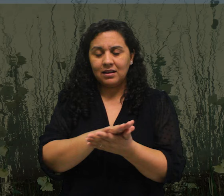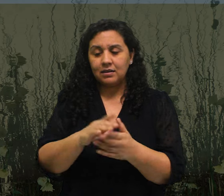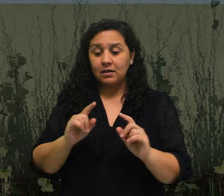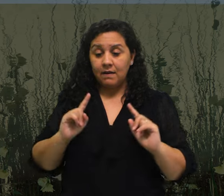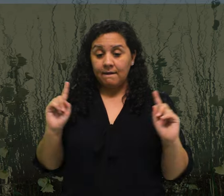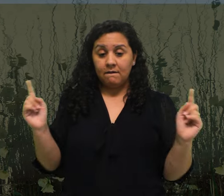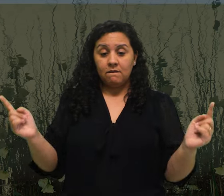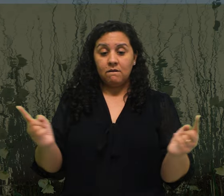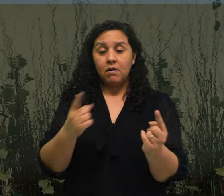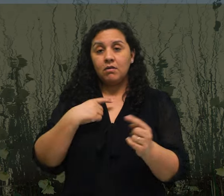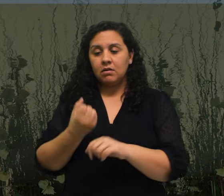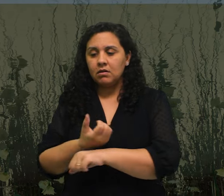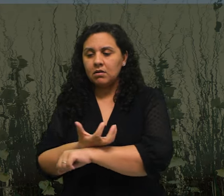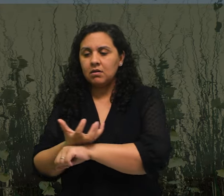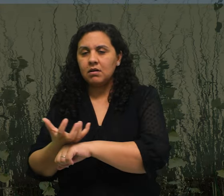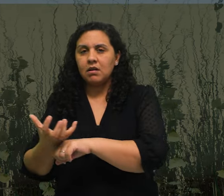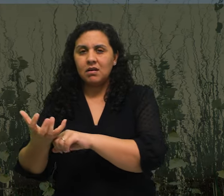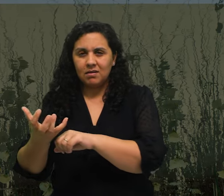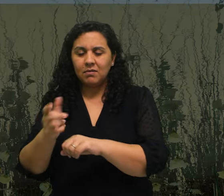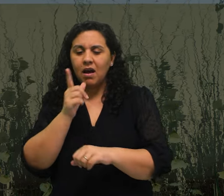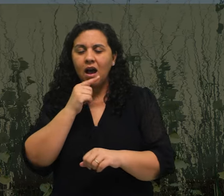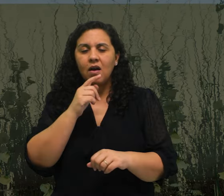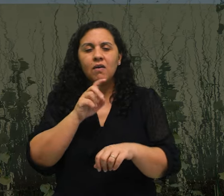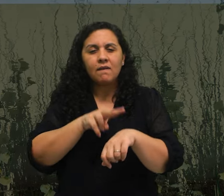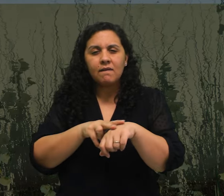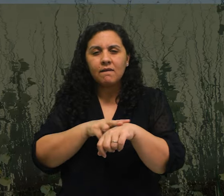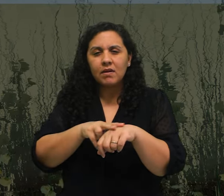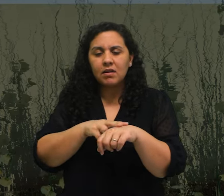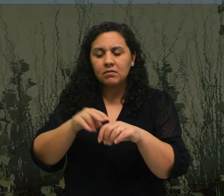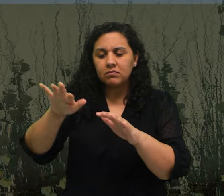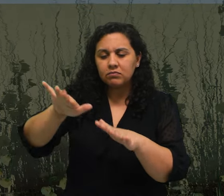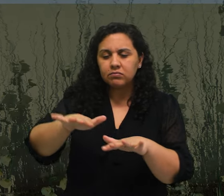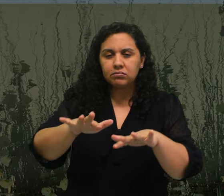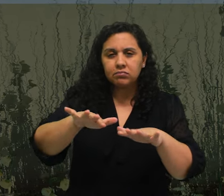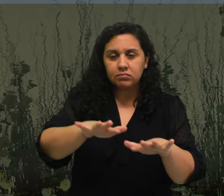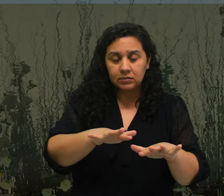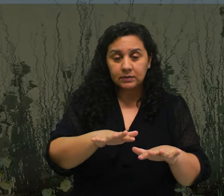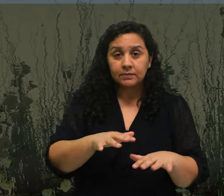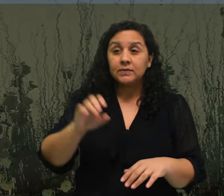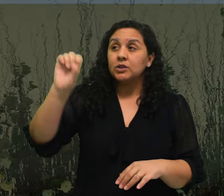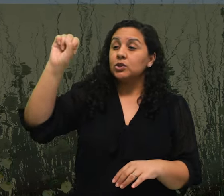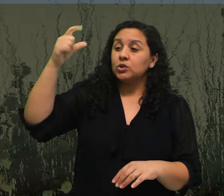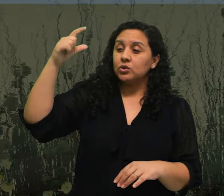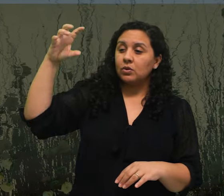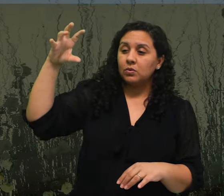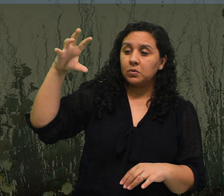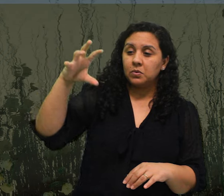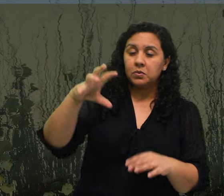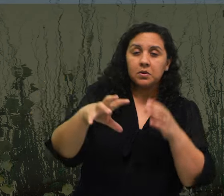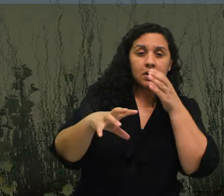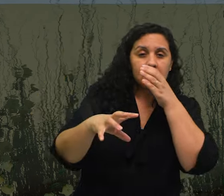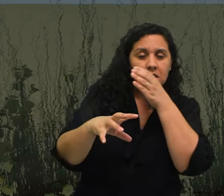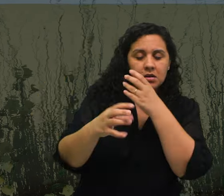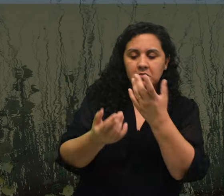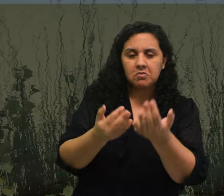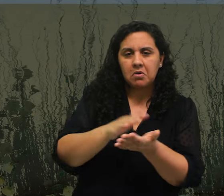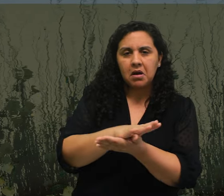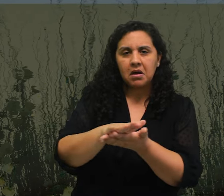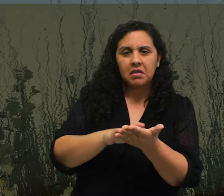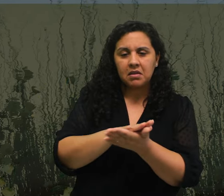grama crescia em volta, tingindo de verde a água e fazendo sombra, de modo que o sol quente não queimasse